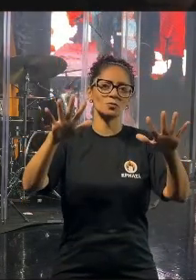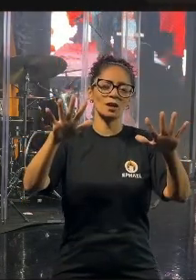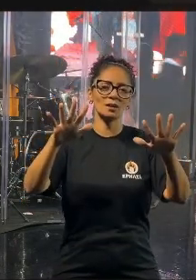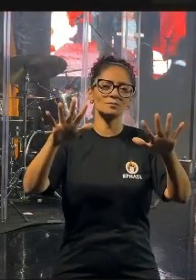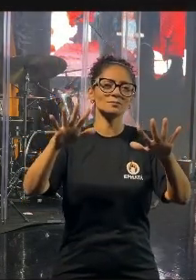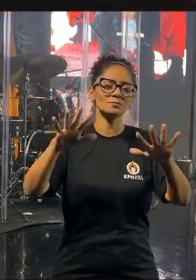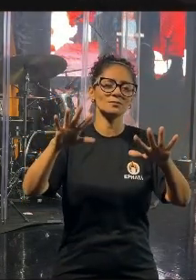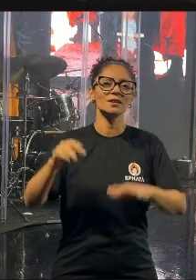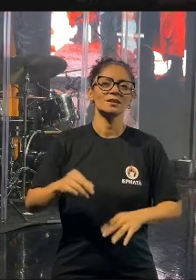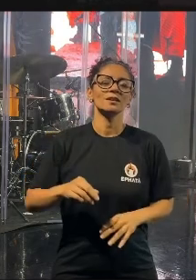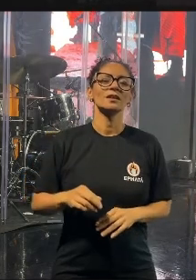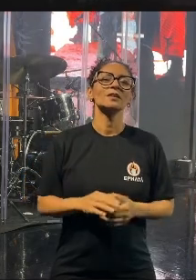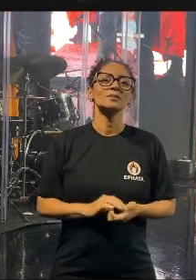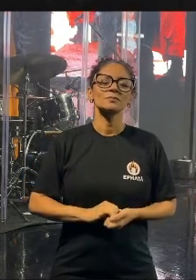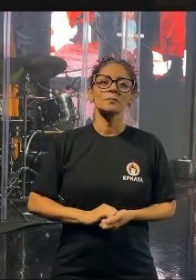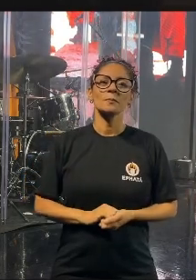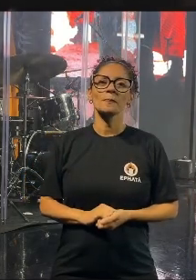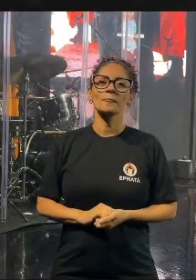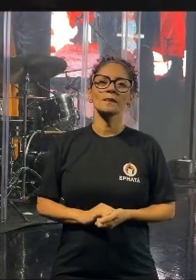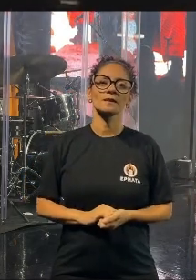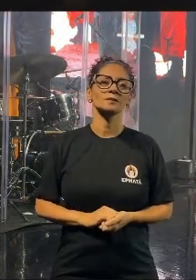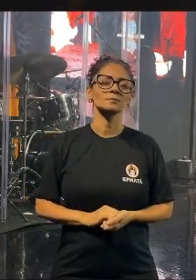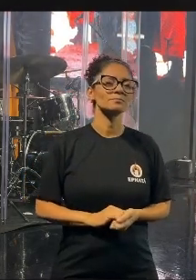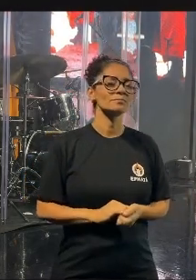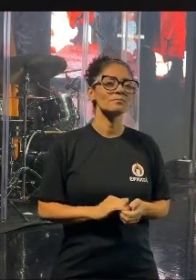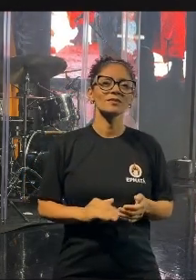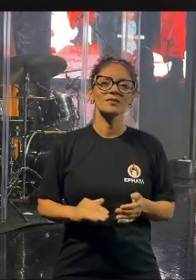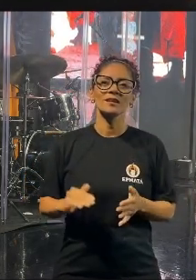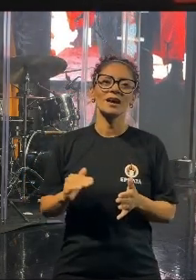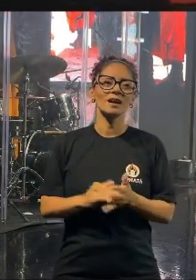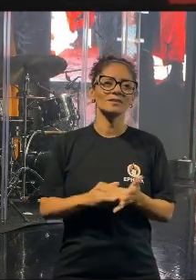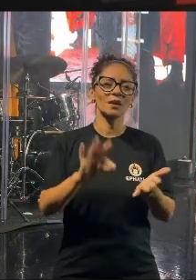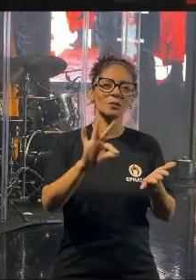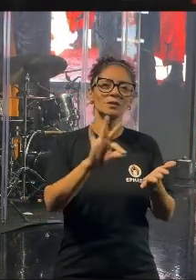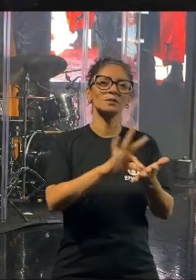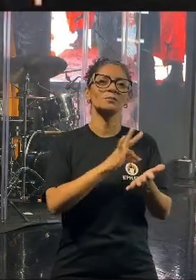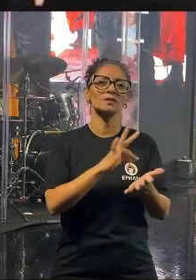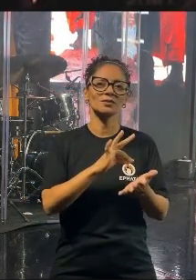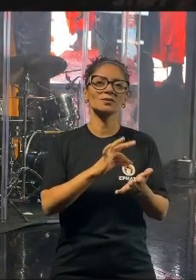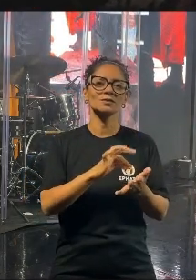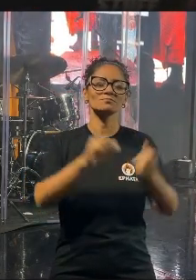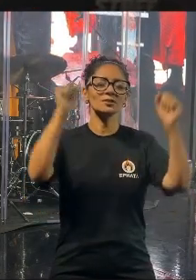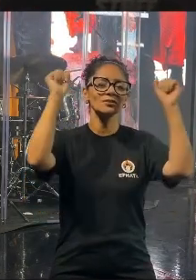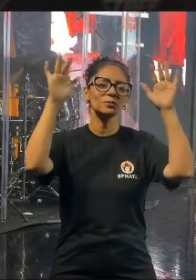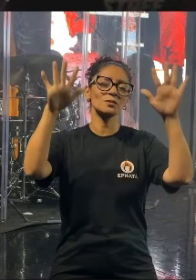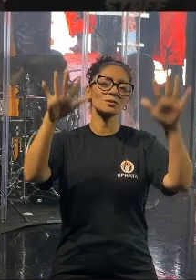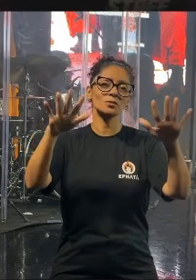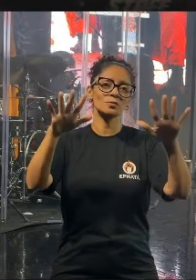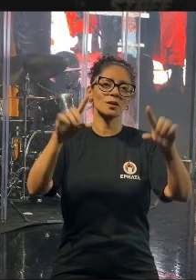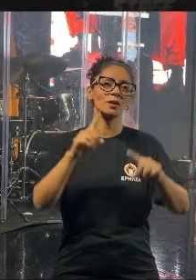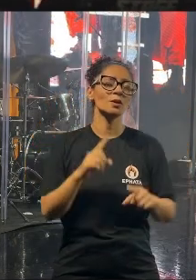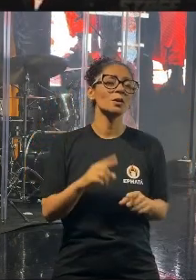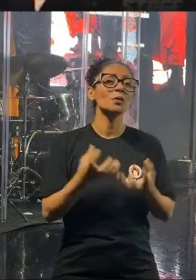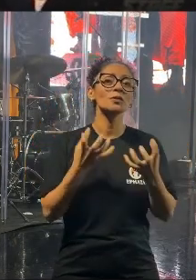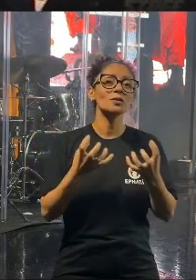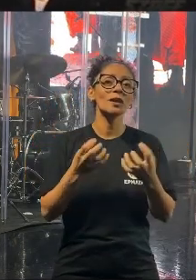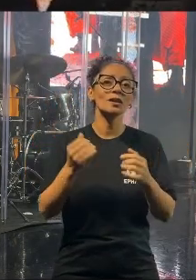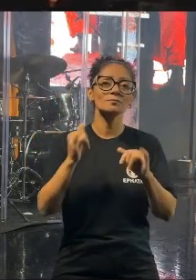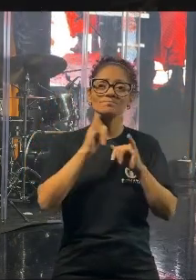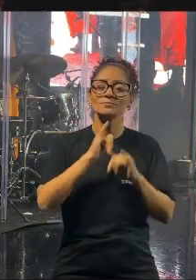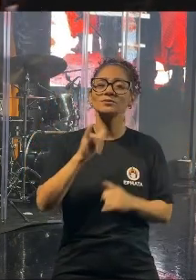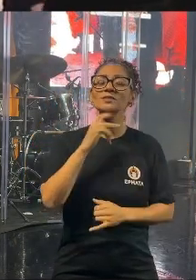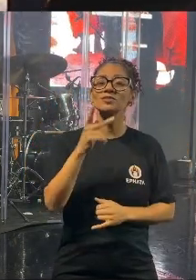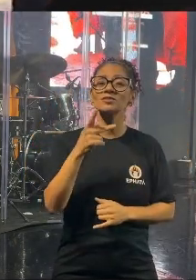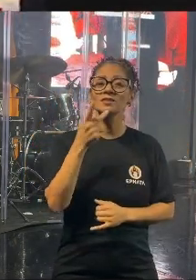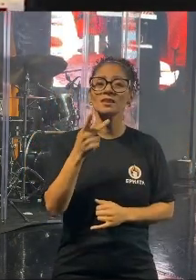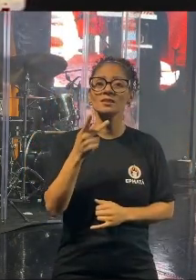do banco vai te abençoar. Até o 011 vai te ligar para te abençoar. O que eu quero te dizer, que